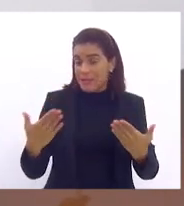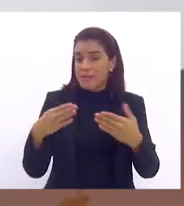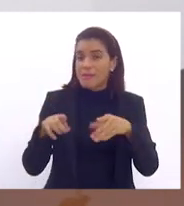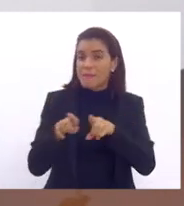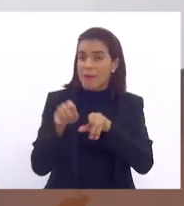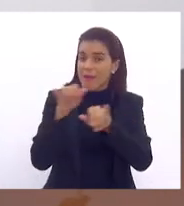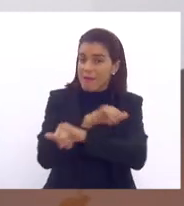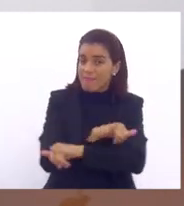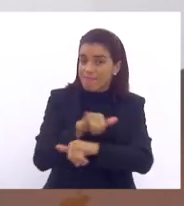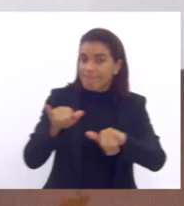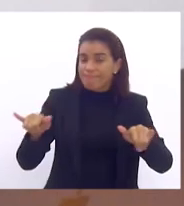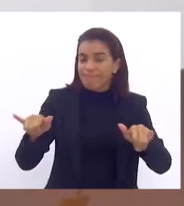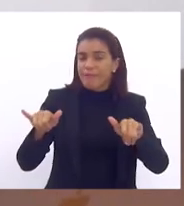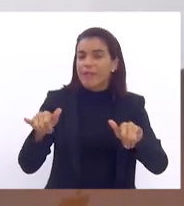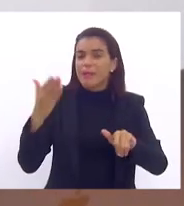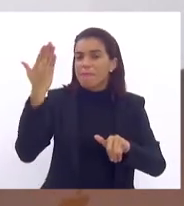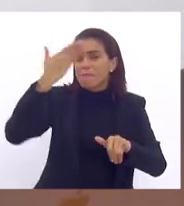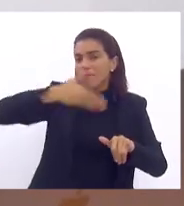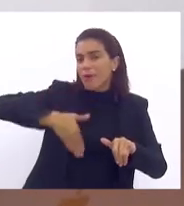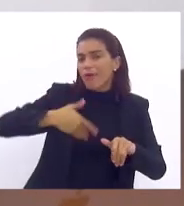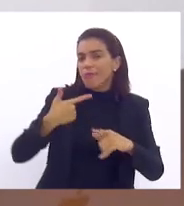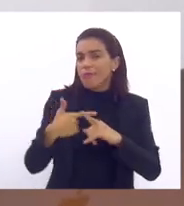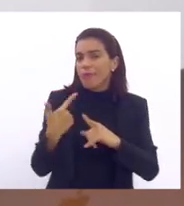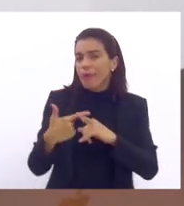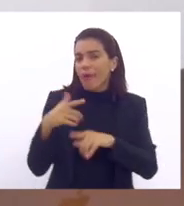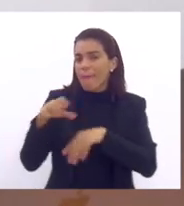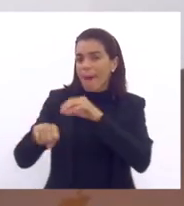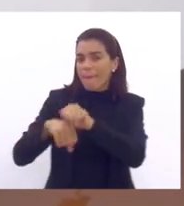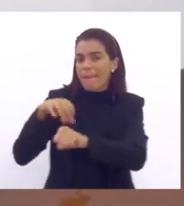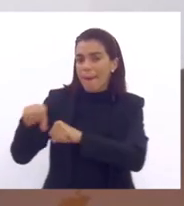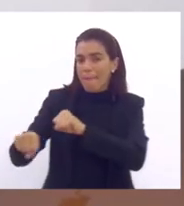publicizadas que justifiquem esse tipo de